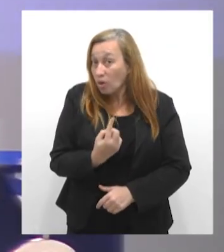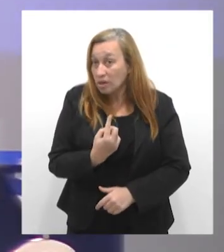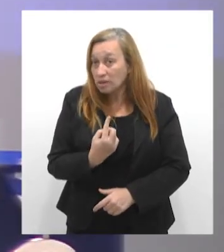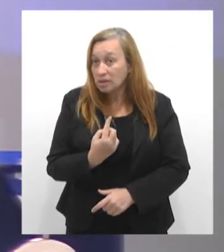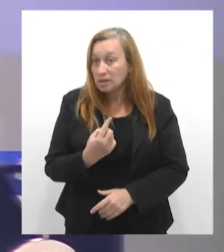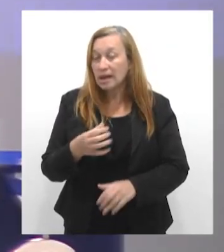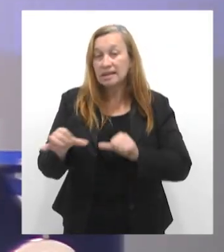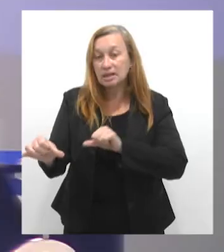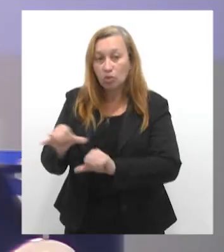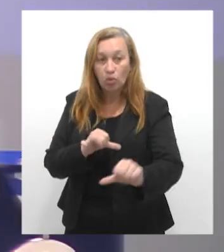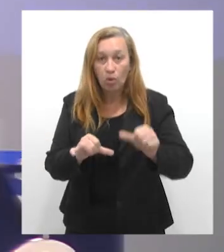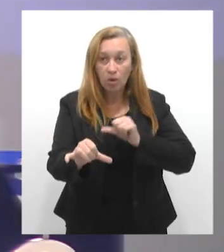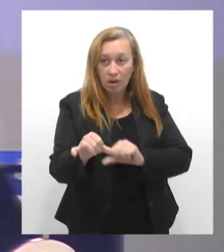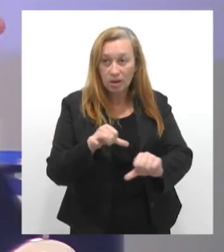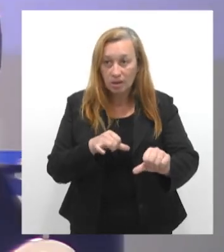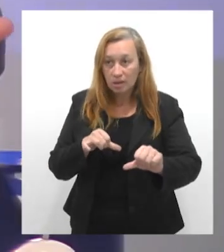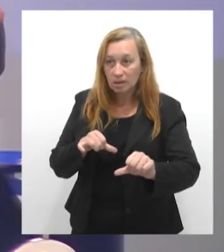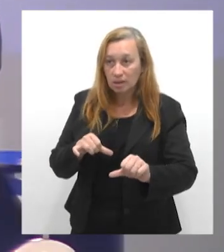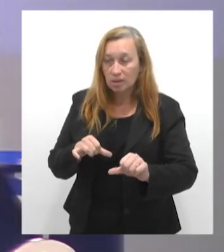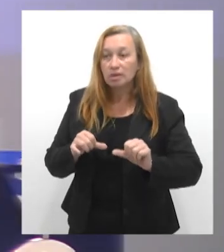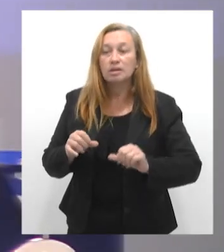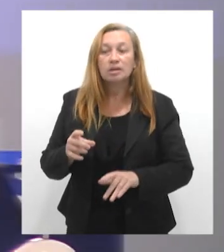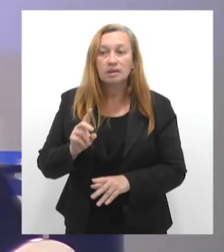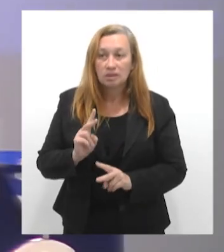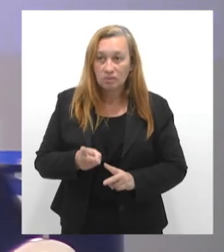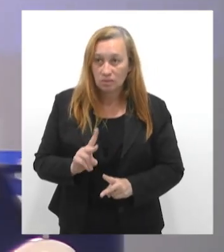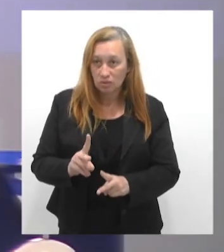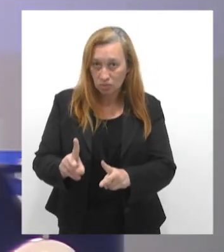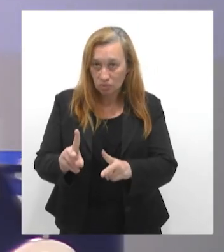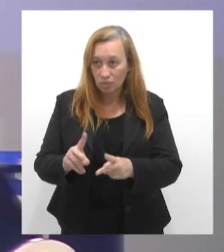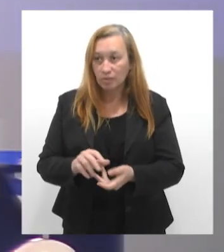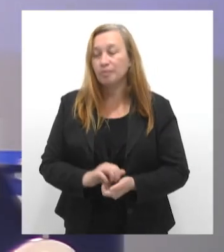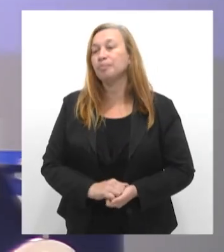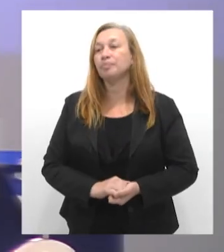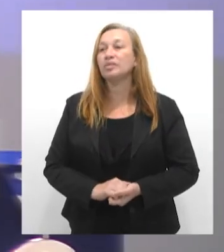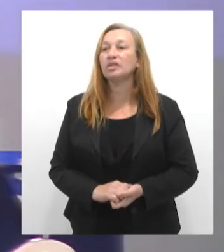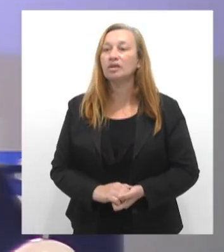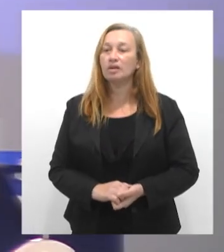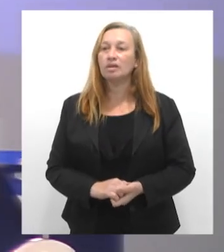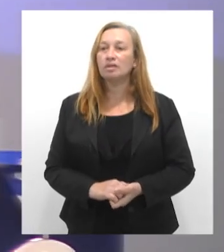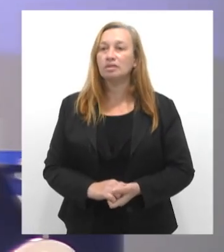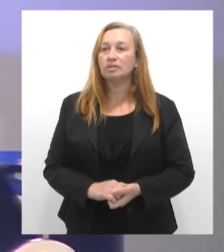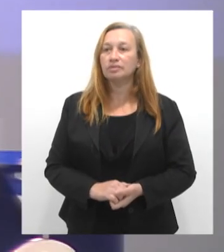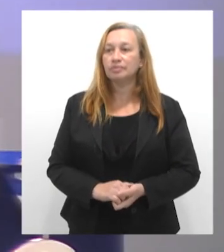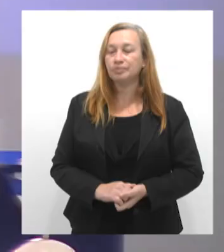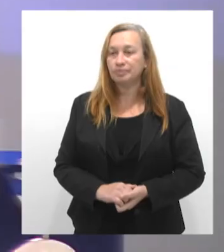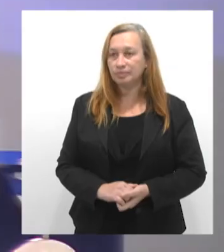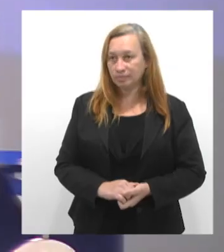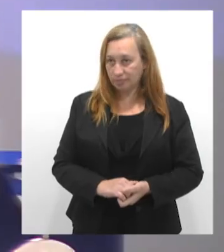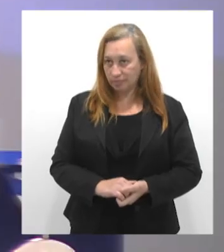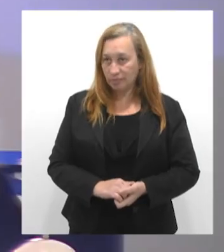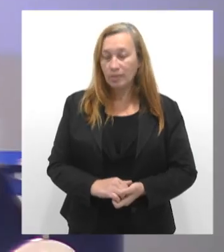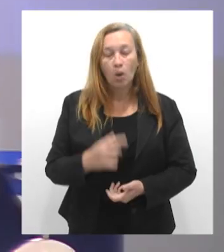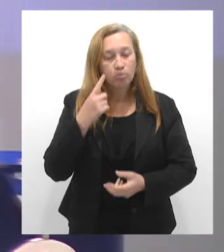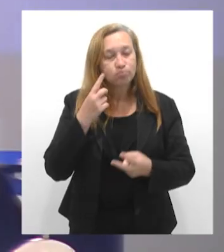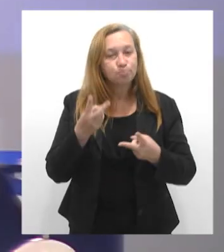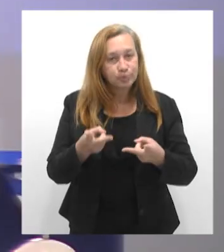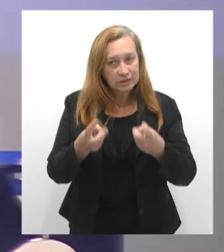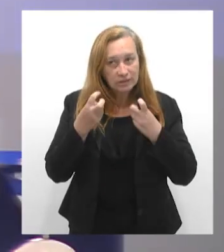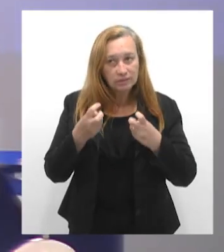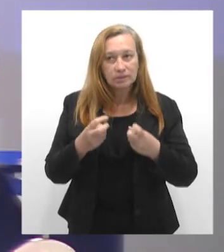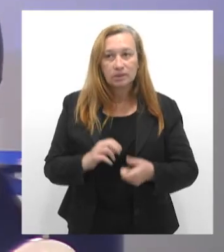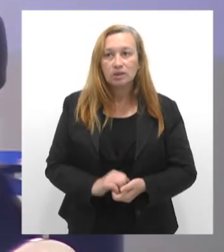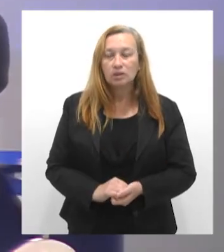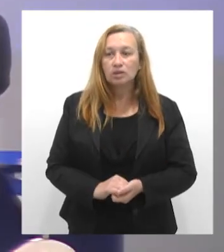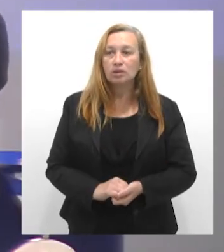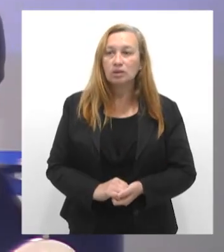essa troca tem que ser constante. E eu verifico que,